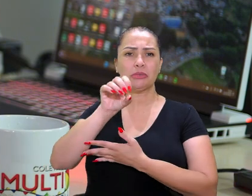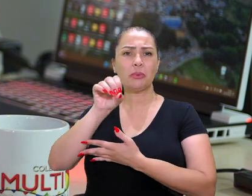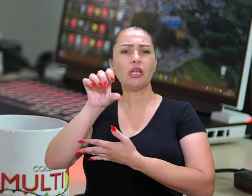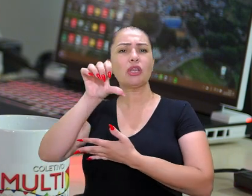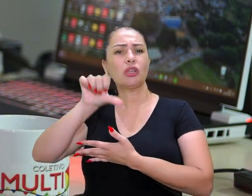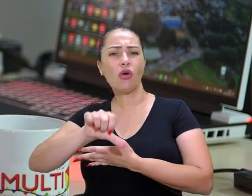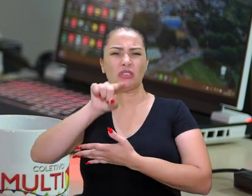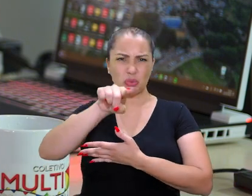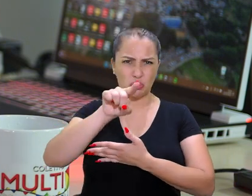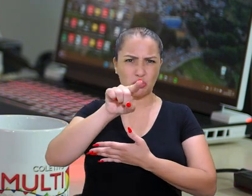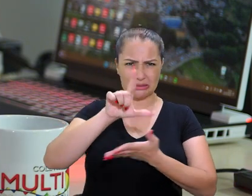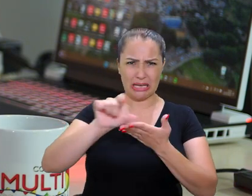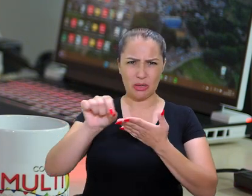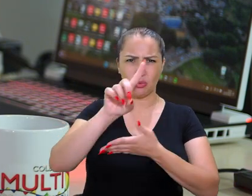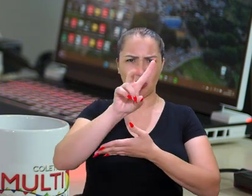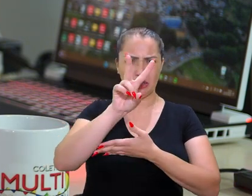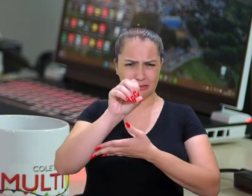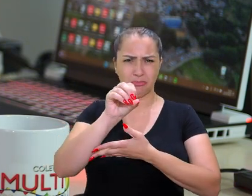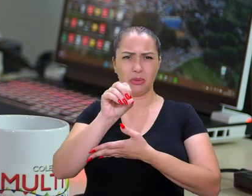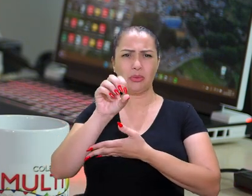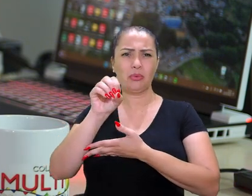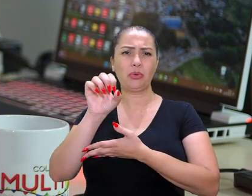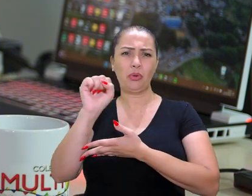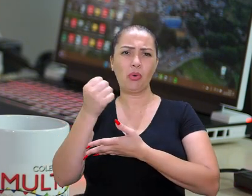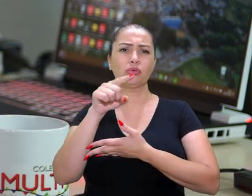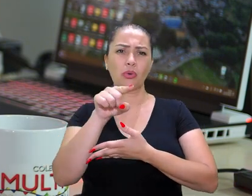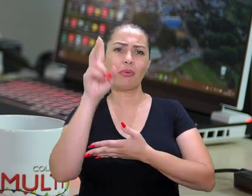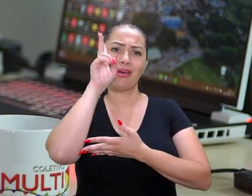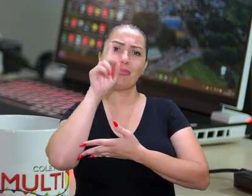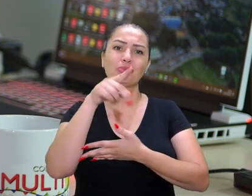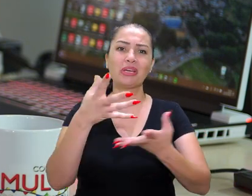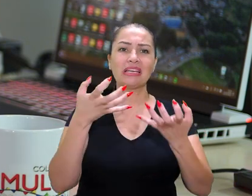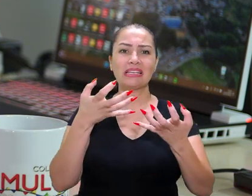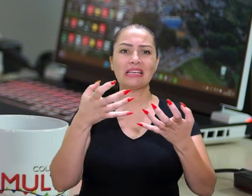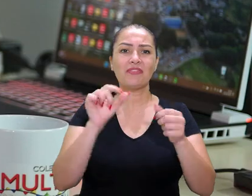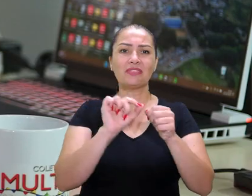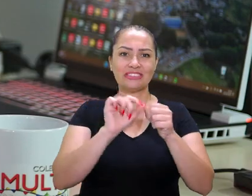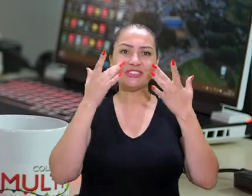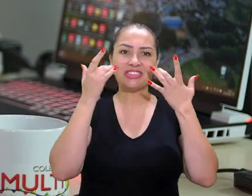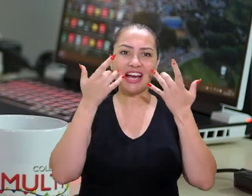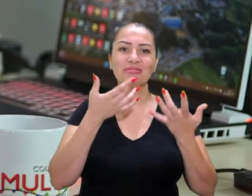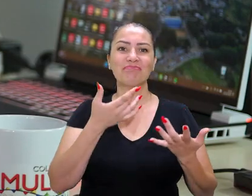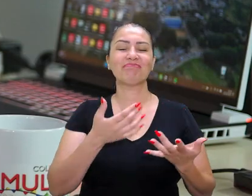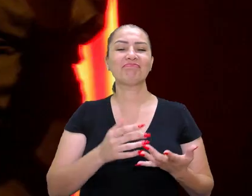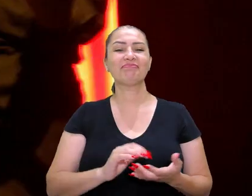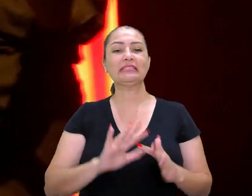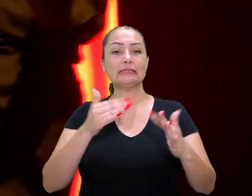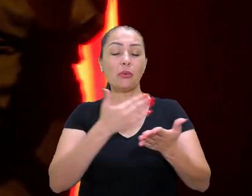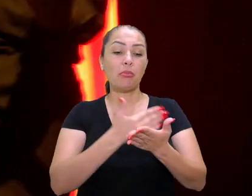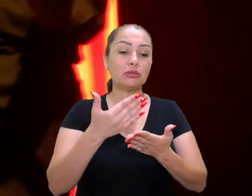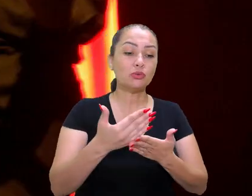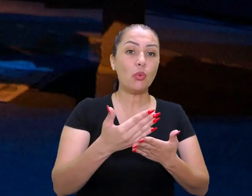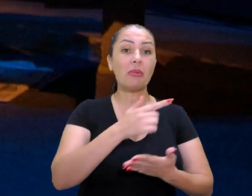saído em 2008. Até porque naquela época tu queria muito fazer teatro, né? Teatro. E nós começamos com uma gestão de projetos,